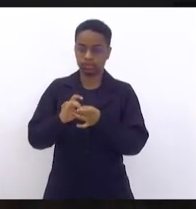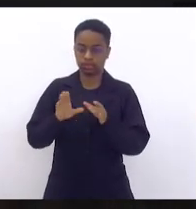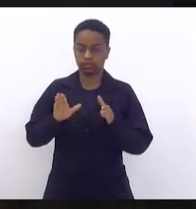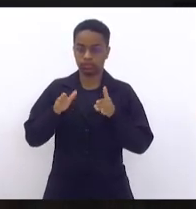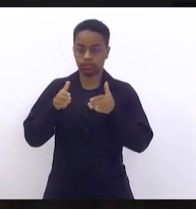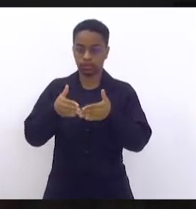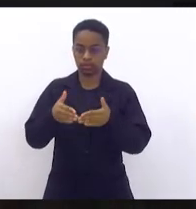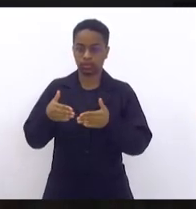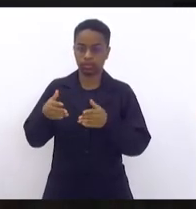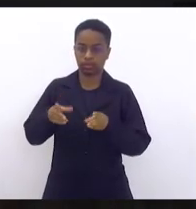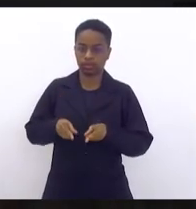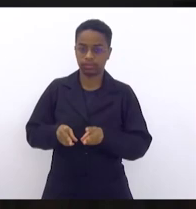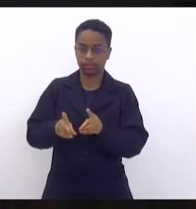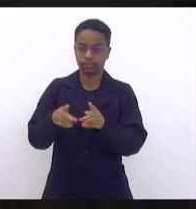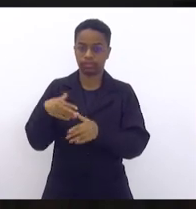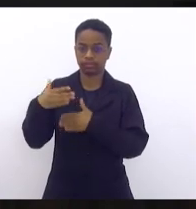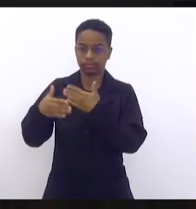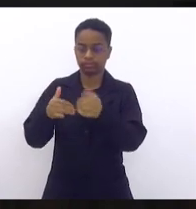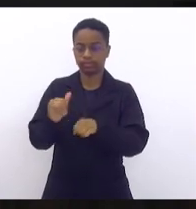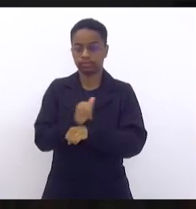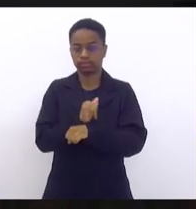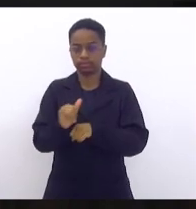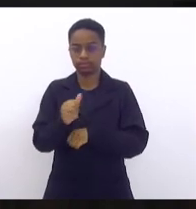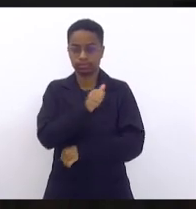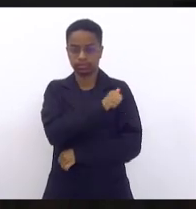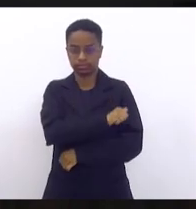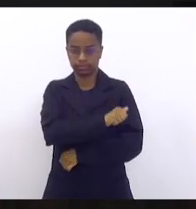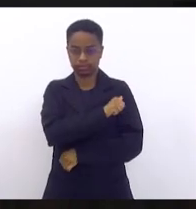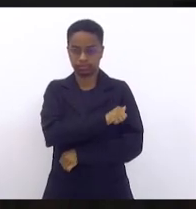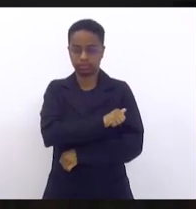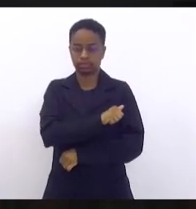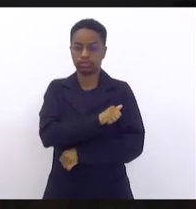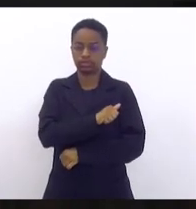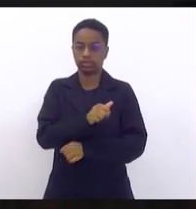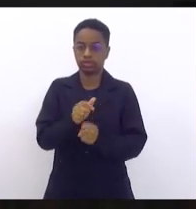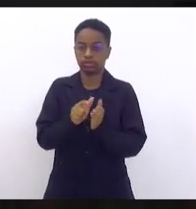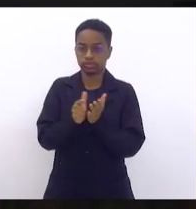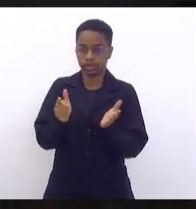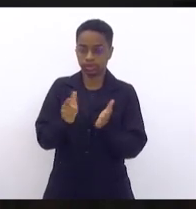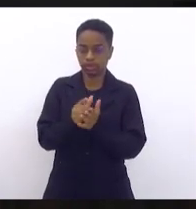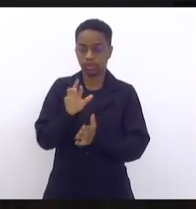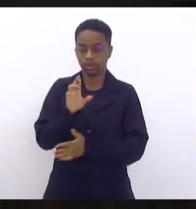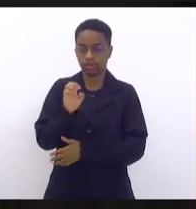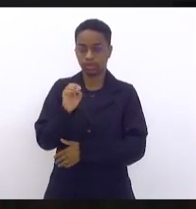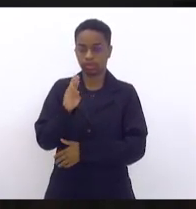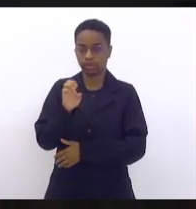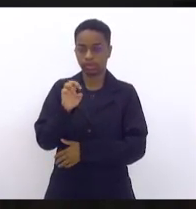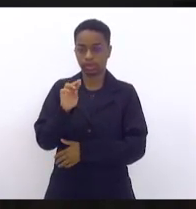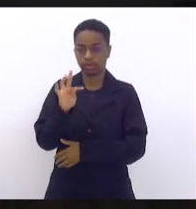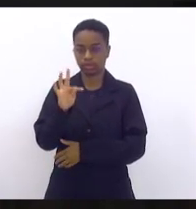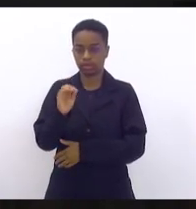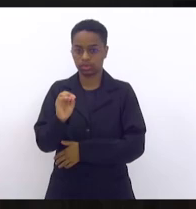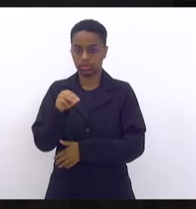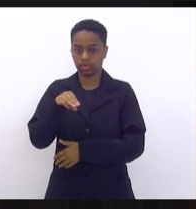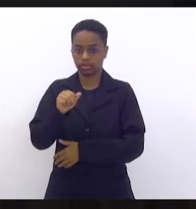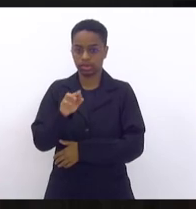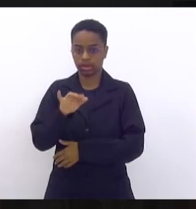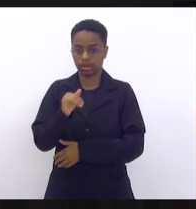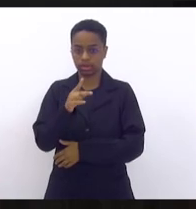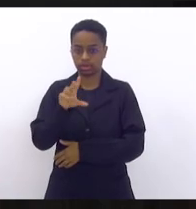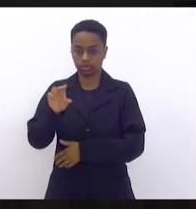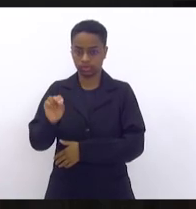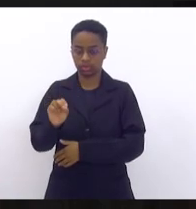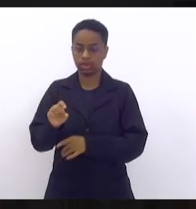desenvolvimento estratégico do Estado do Rio de Janeiro Jornalista Roberto Marinho do Sindicato da indústria de Material